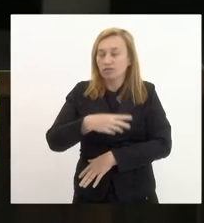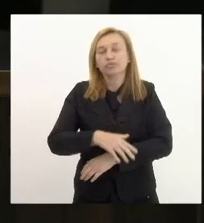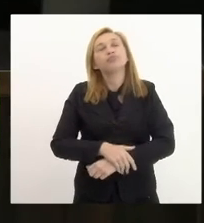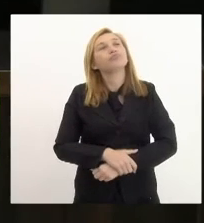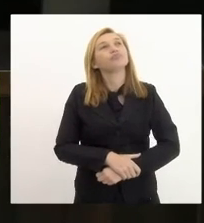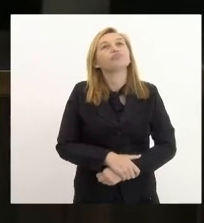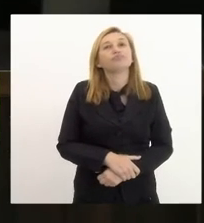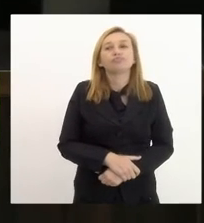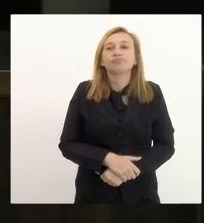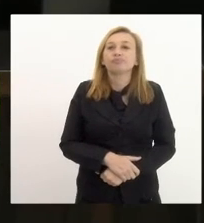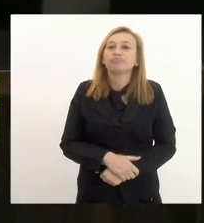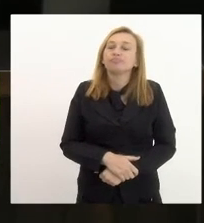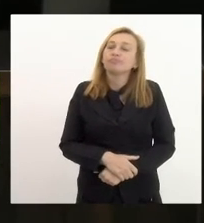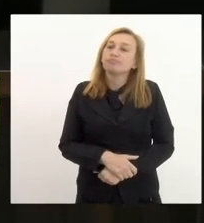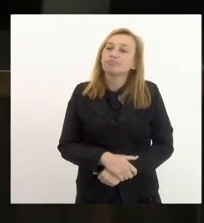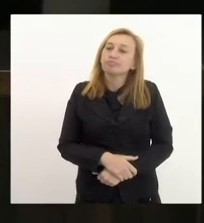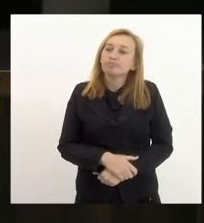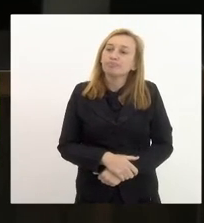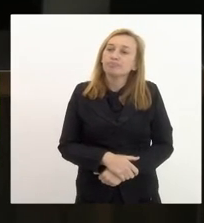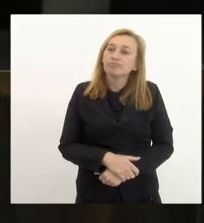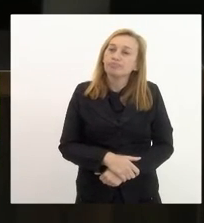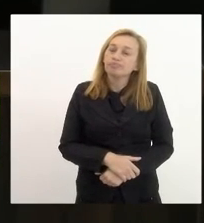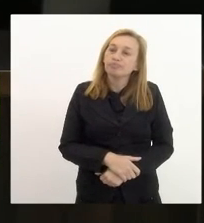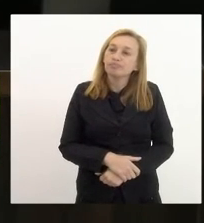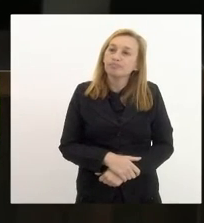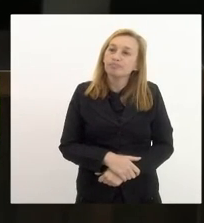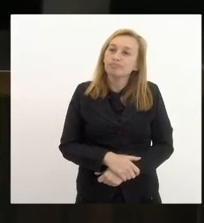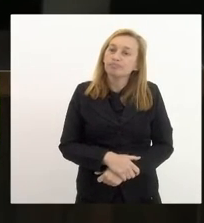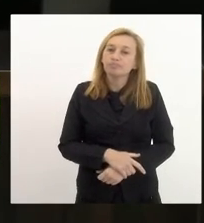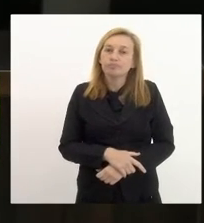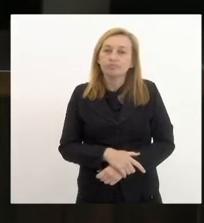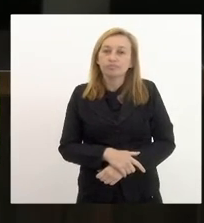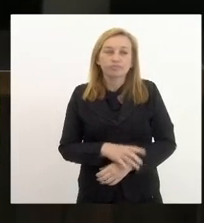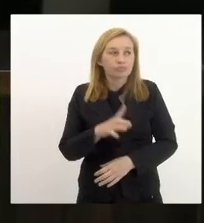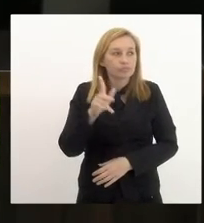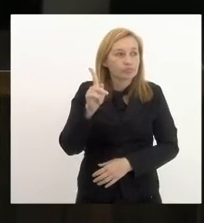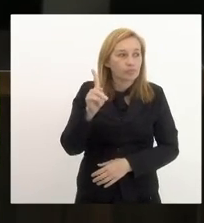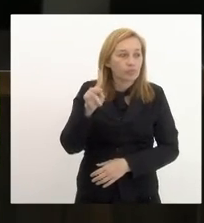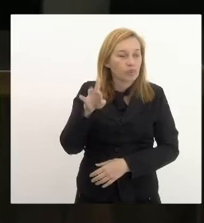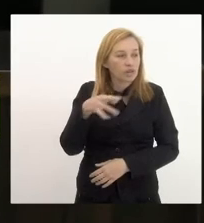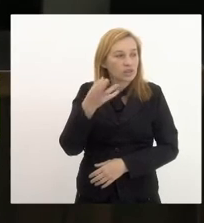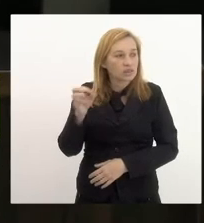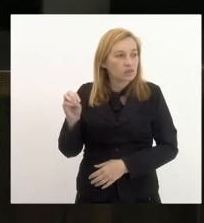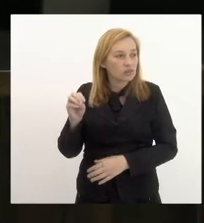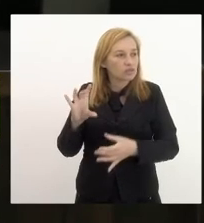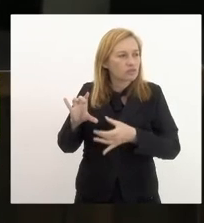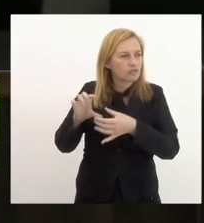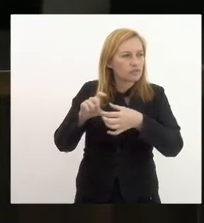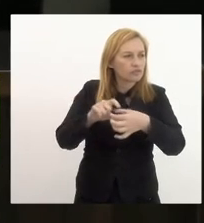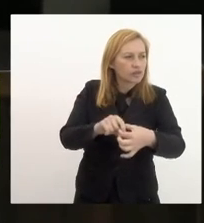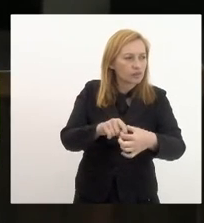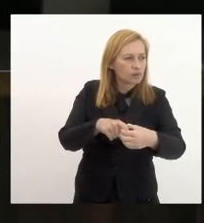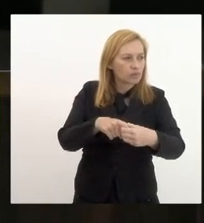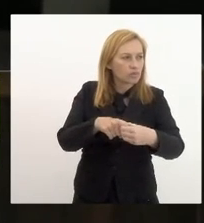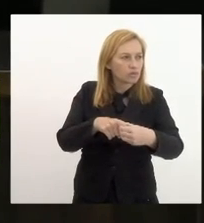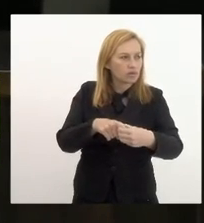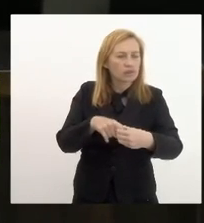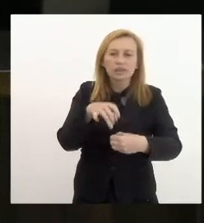inciso 3 e as programações e progressões vinculadas